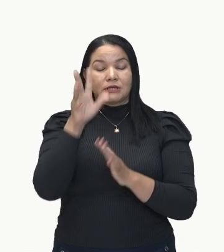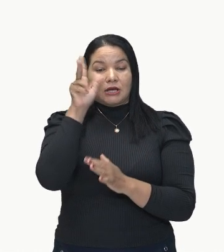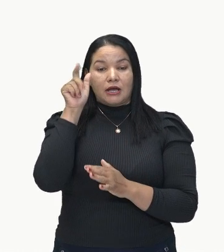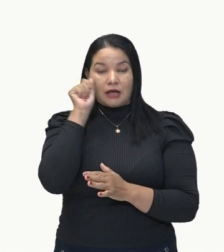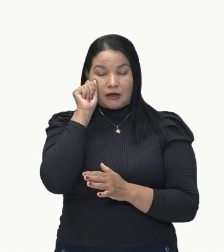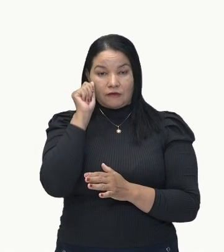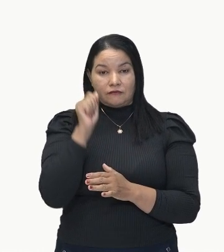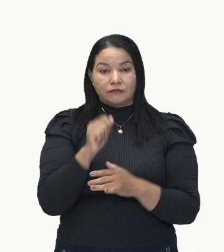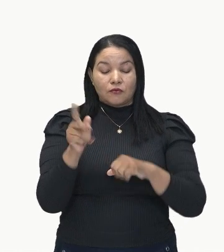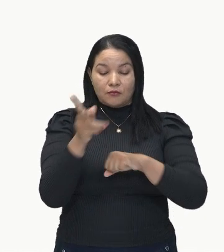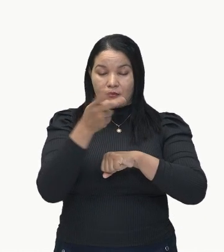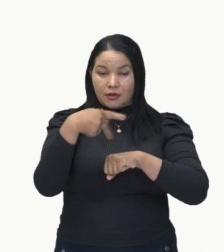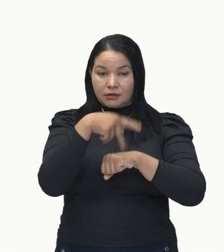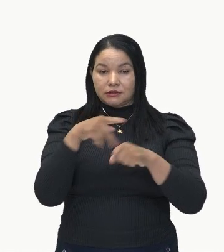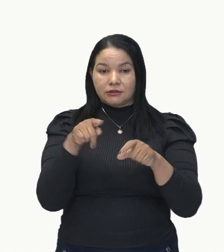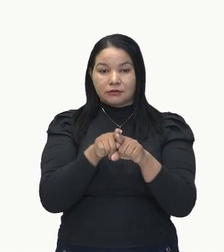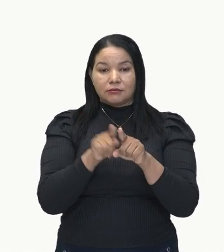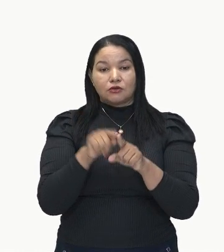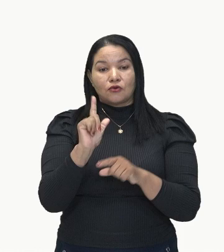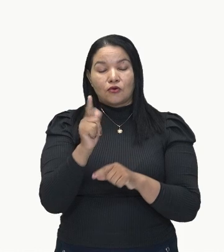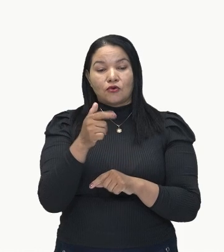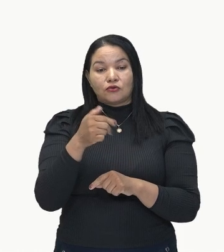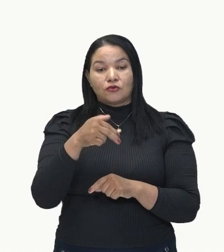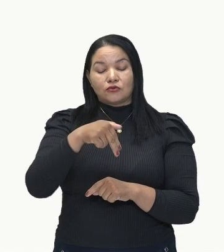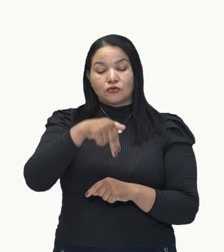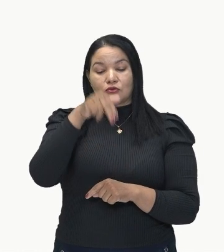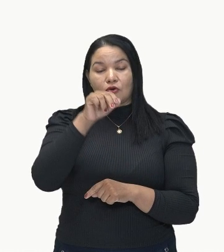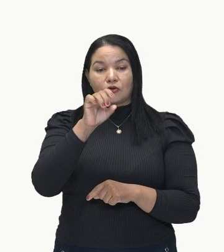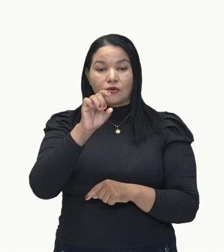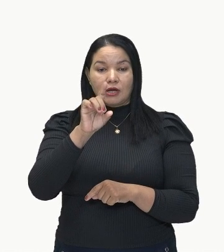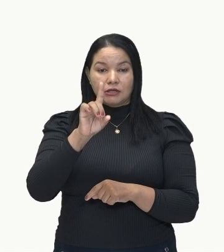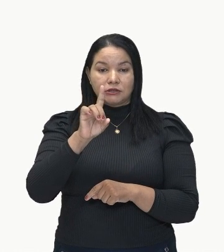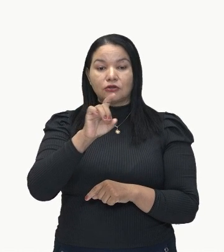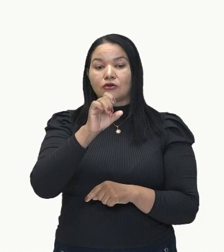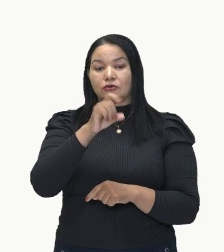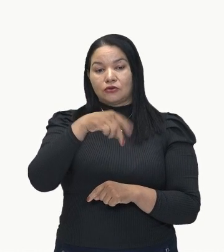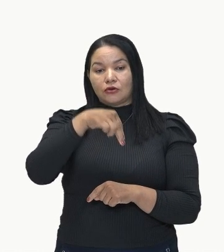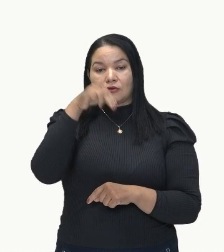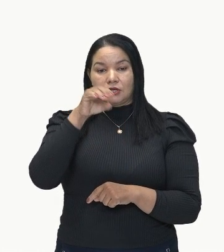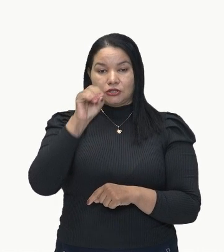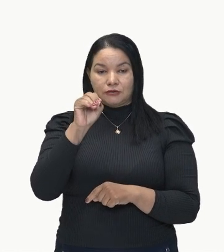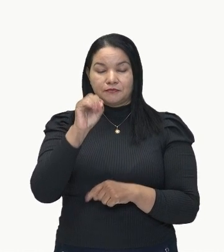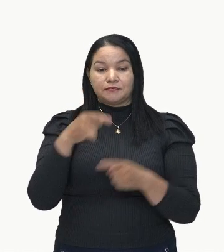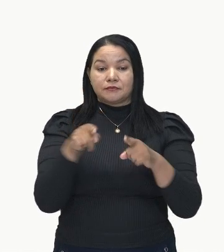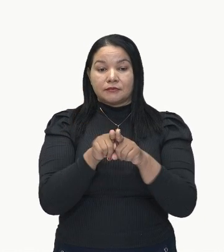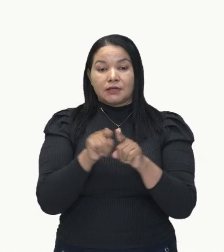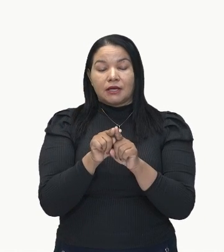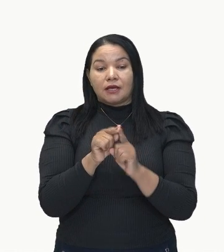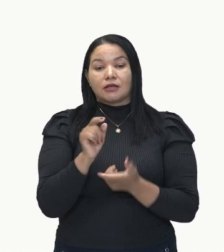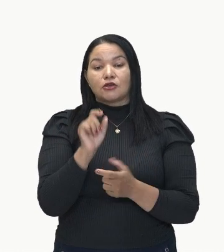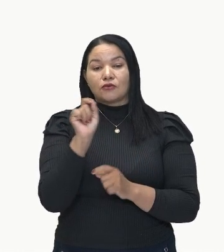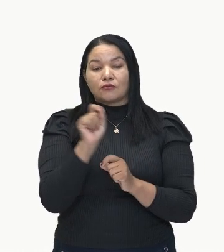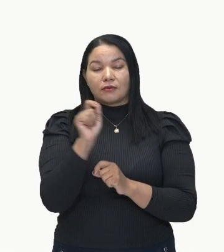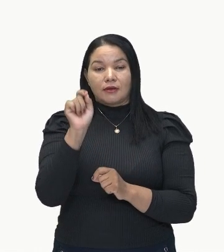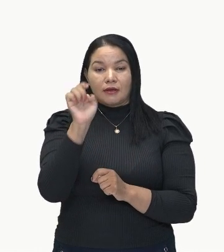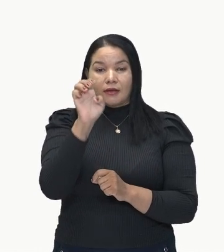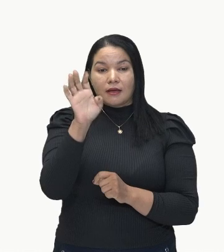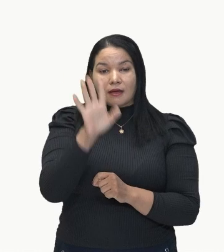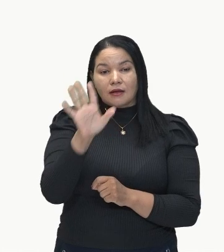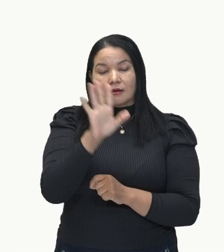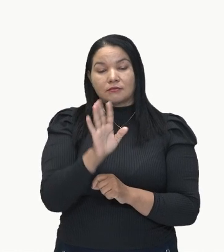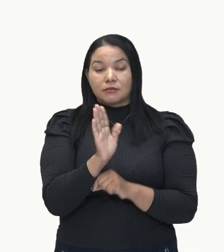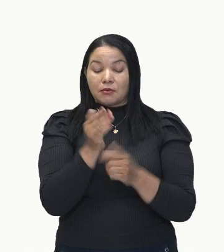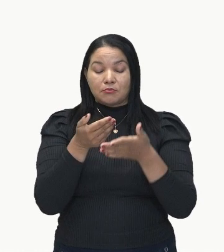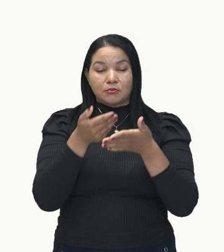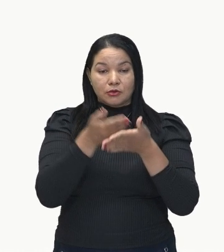um país, e no extremo noroeste, próximo ali à Europa, né? É arbustiva nas áreas mais próximas